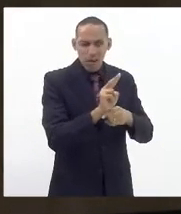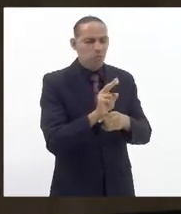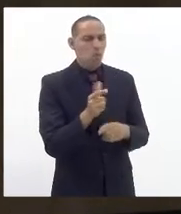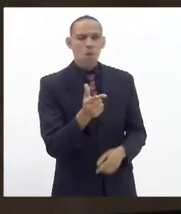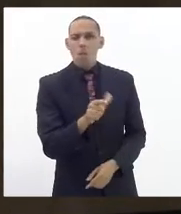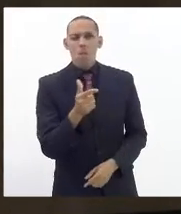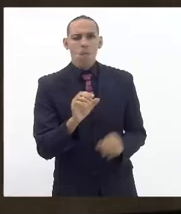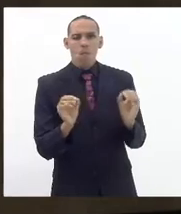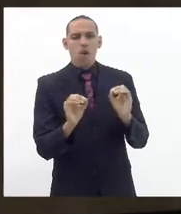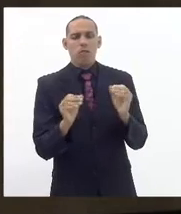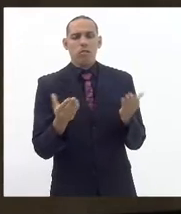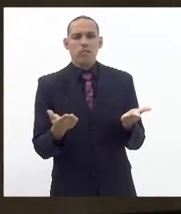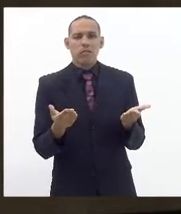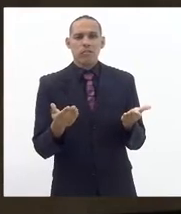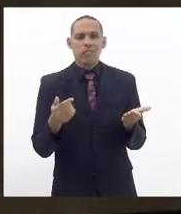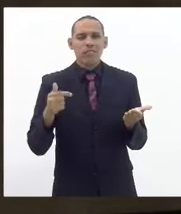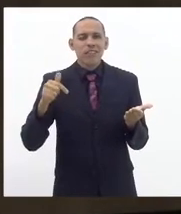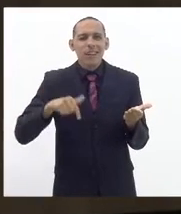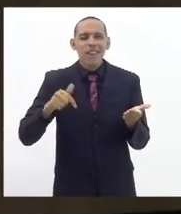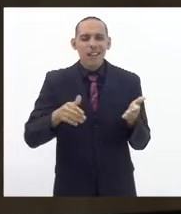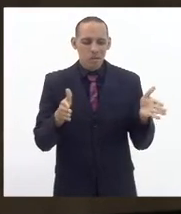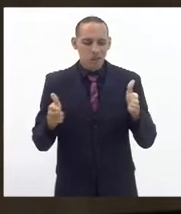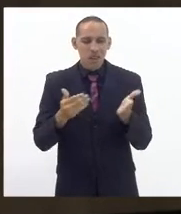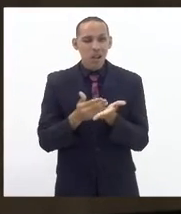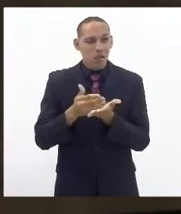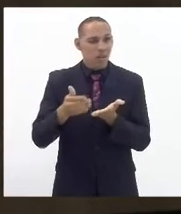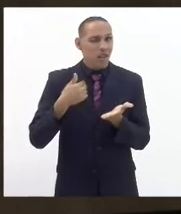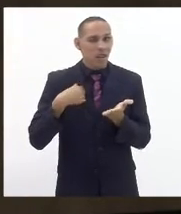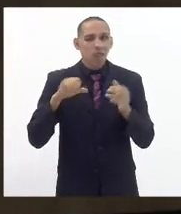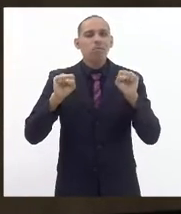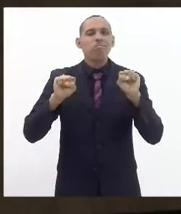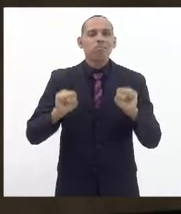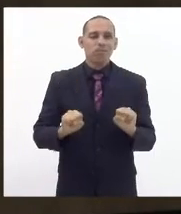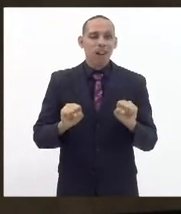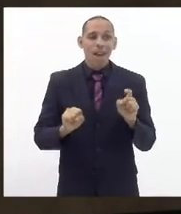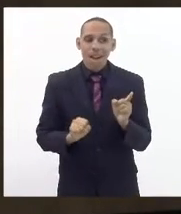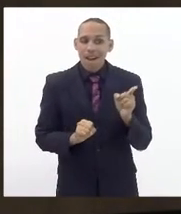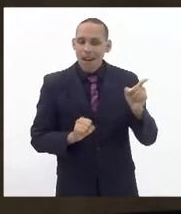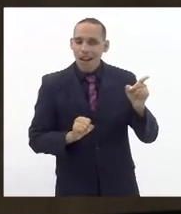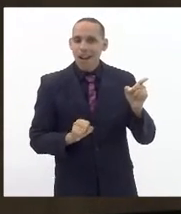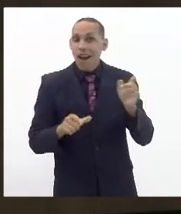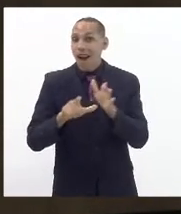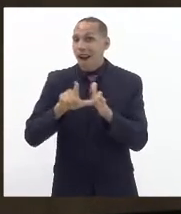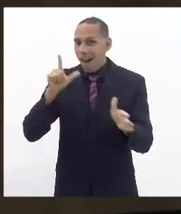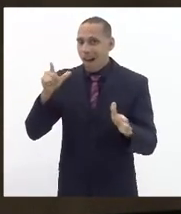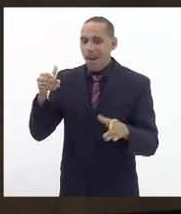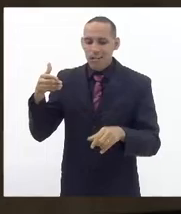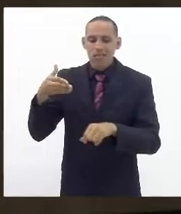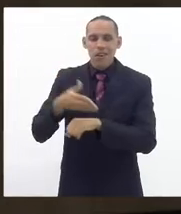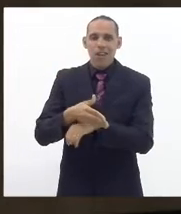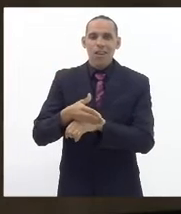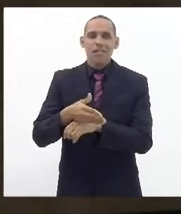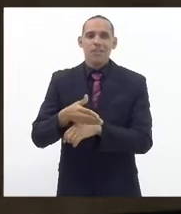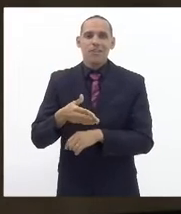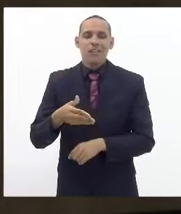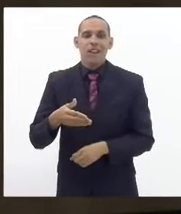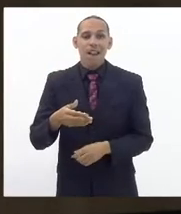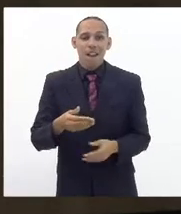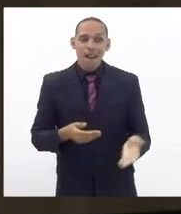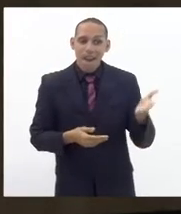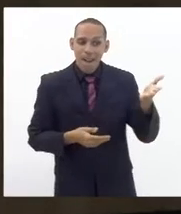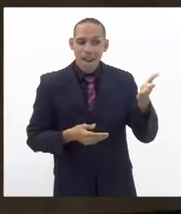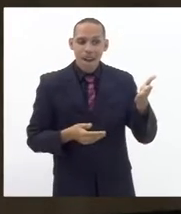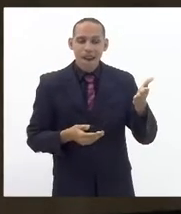No início desse mandato, senhora presidente, eu fui testemunha, porque lá estava antes de tomar posse, quando a deputada Marta